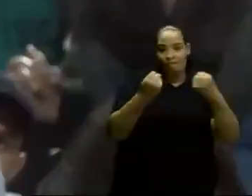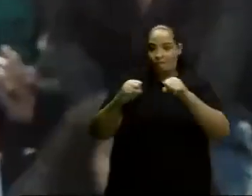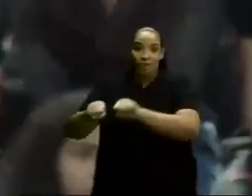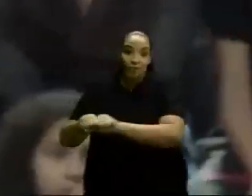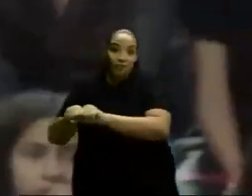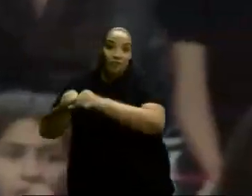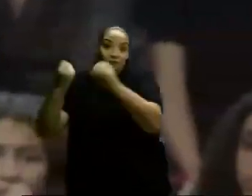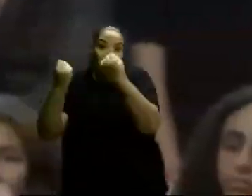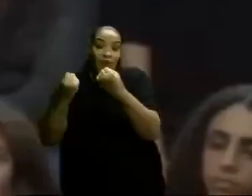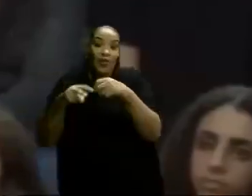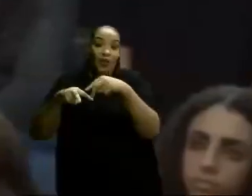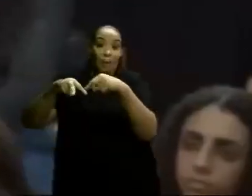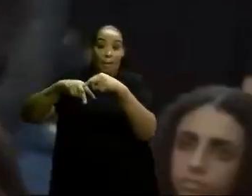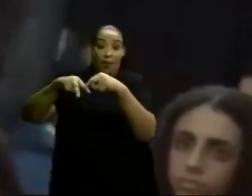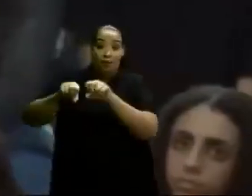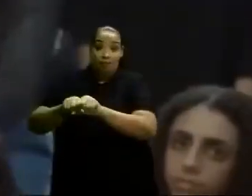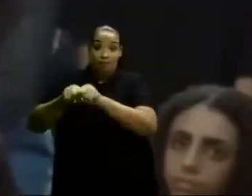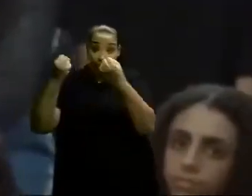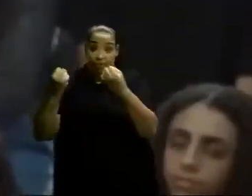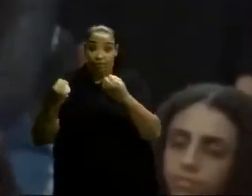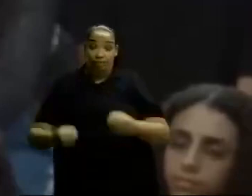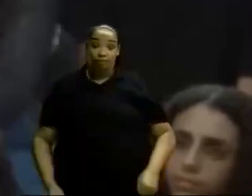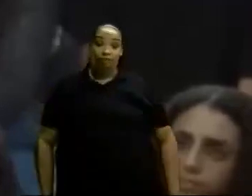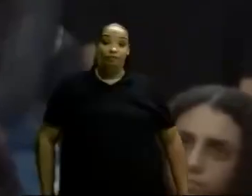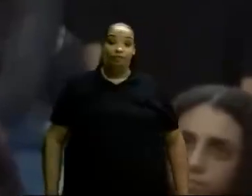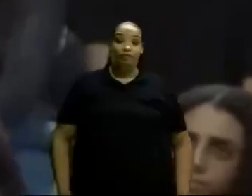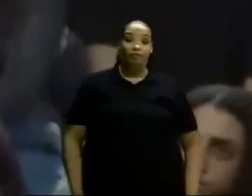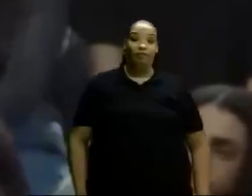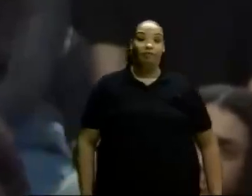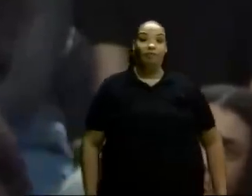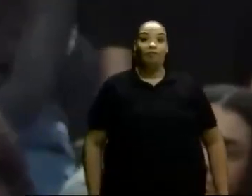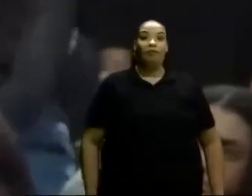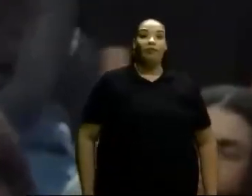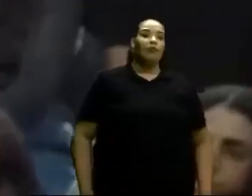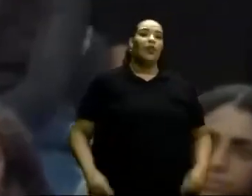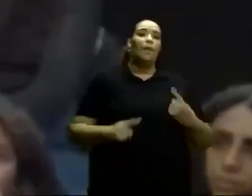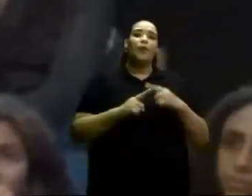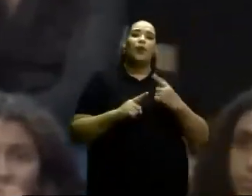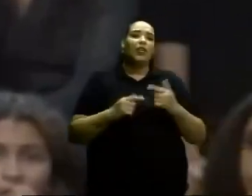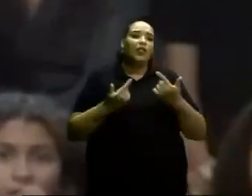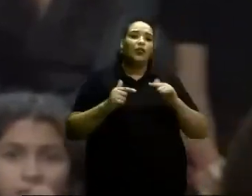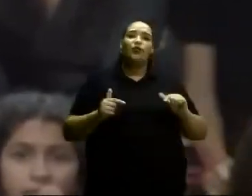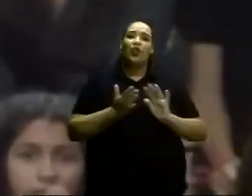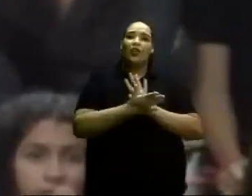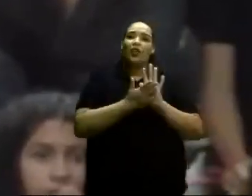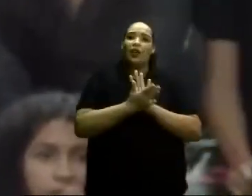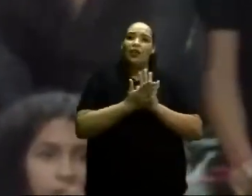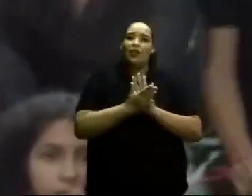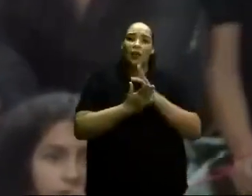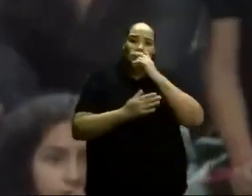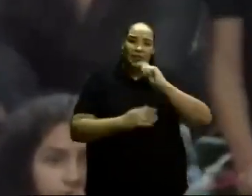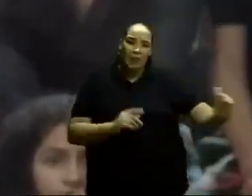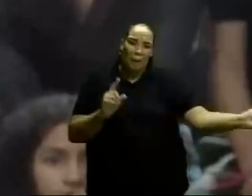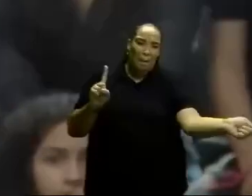e o da esquerda. Quebraram ou não quebraram? Quebraram ou não quebraram? porque não tira a tarraxa, se arrebenta no